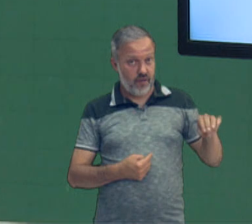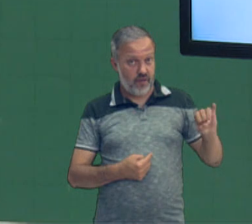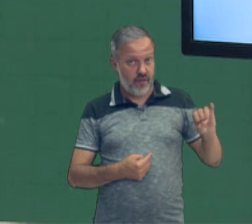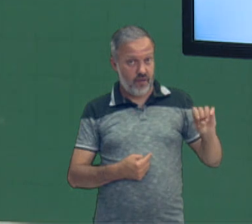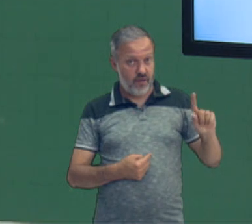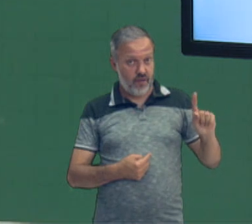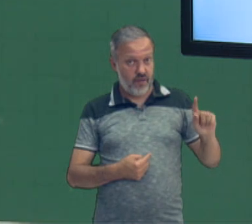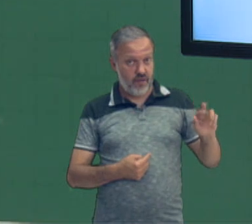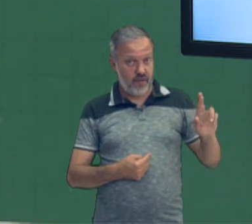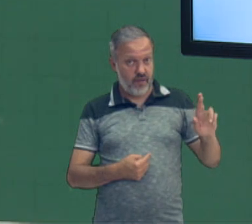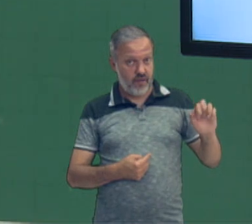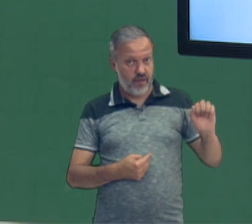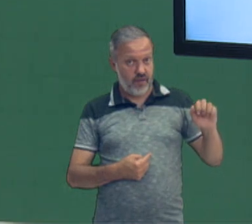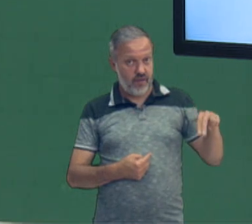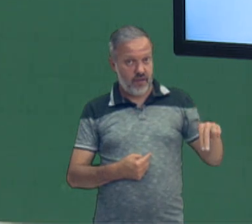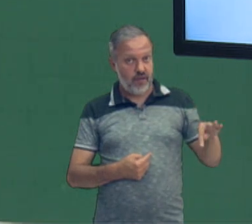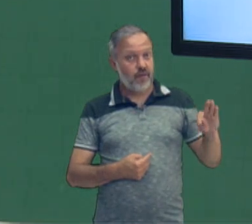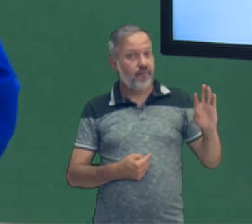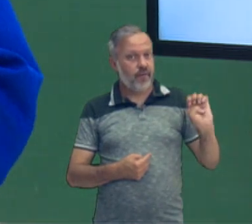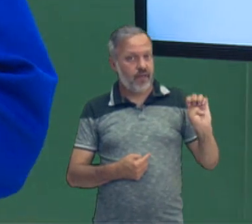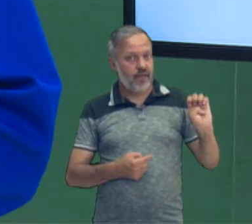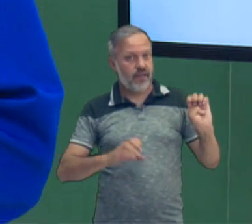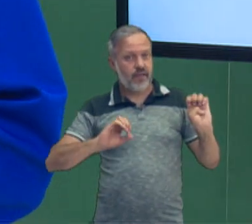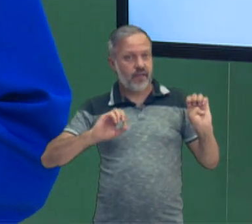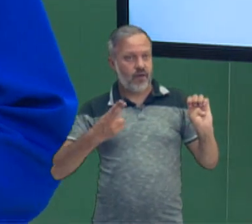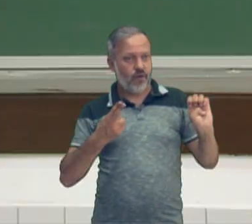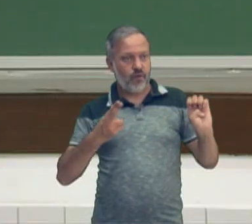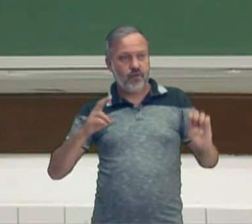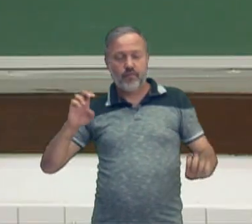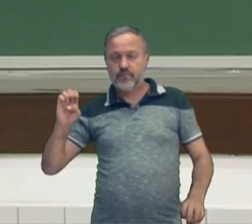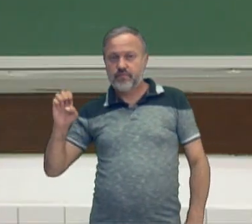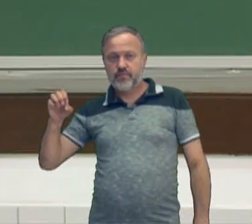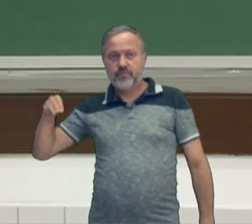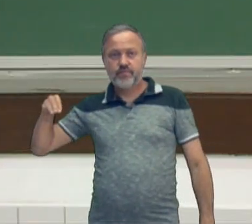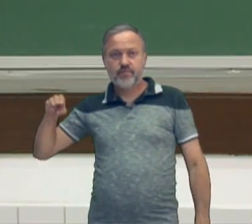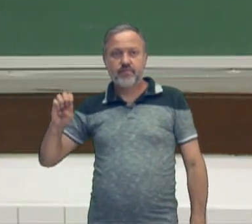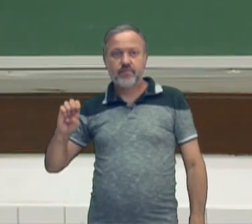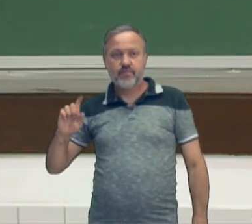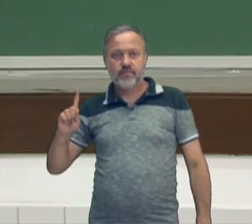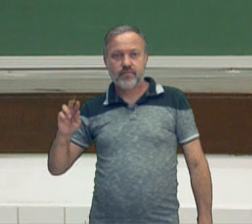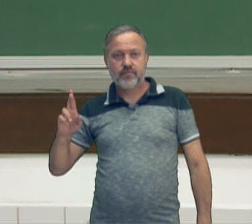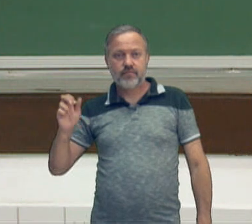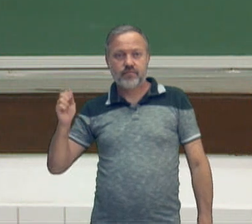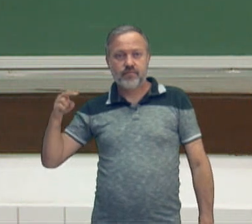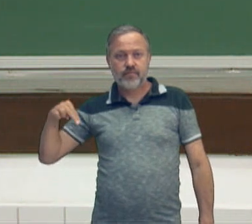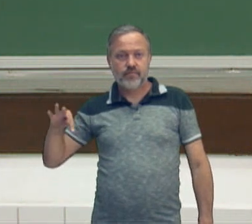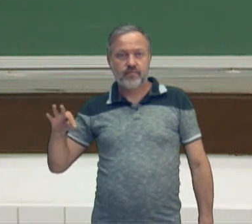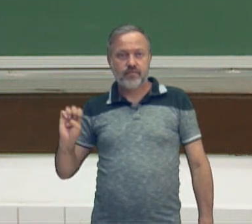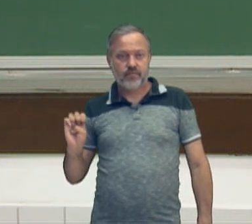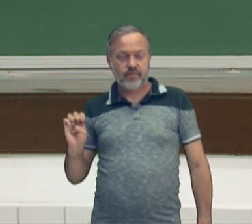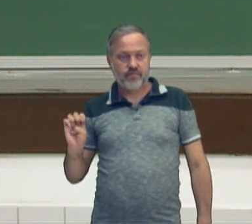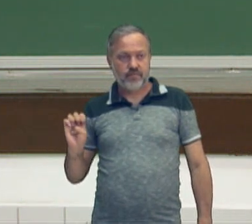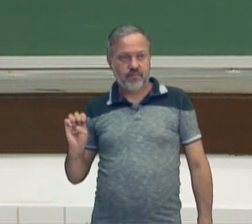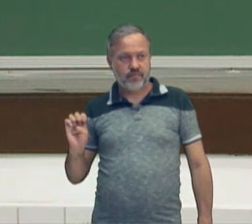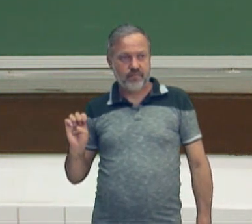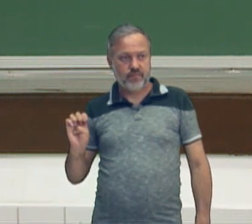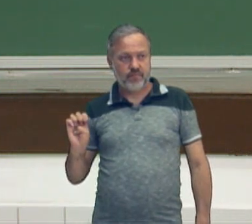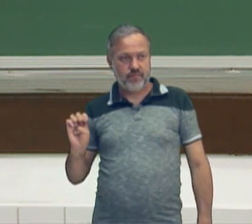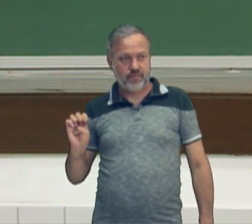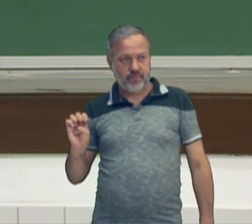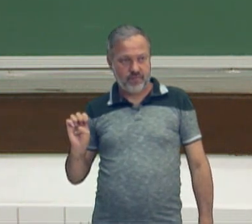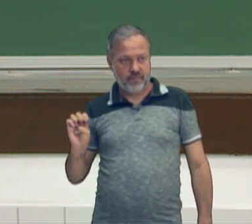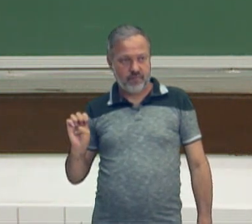Depende. Depende do quê? Para Curitiba, eu sou um emigrante, porque eu estou saindo.